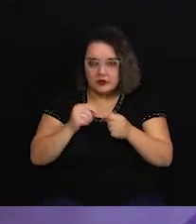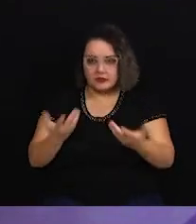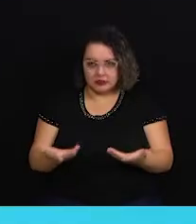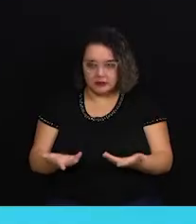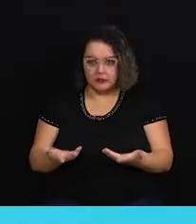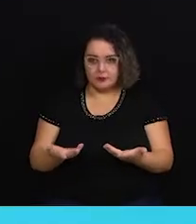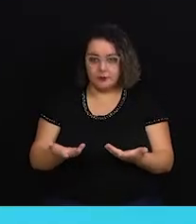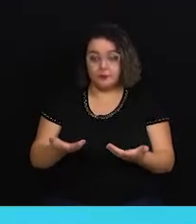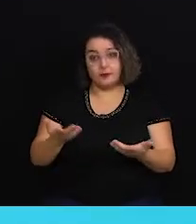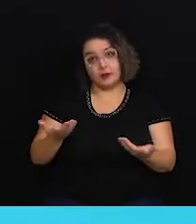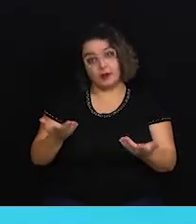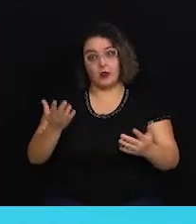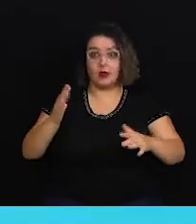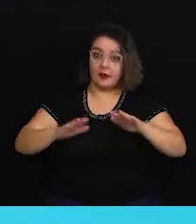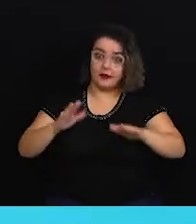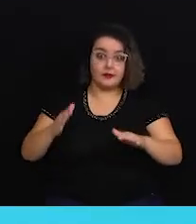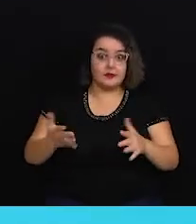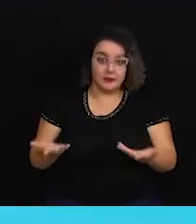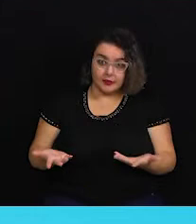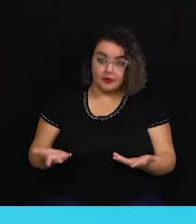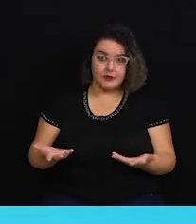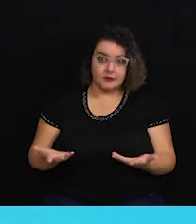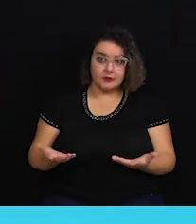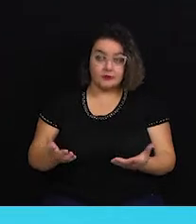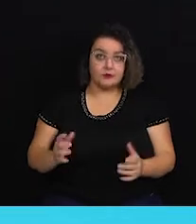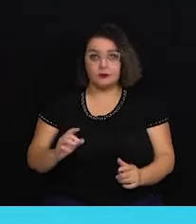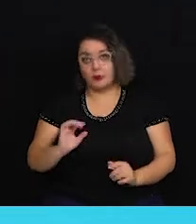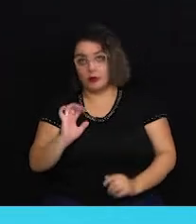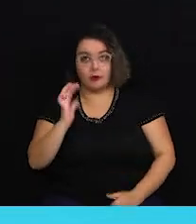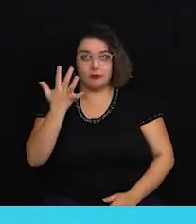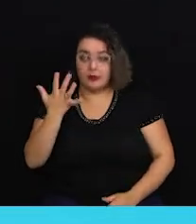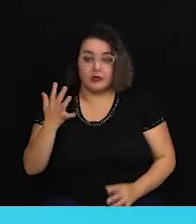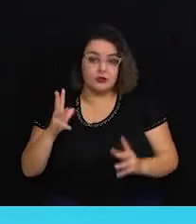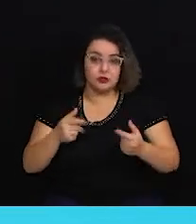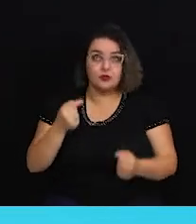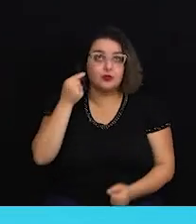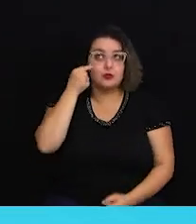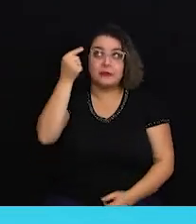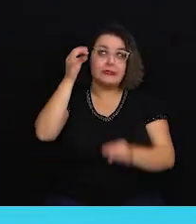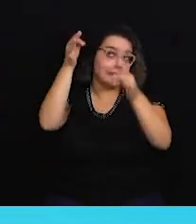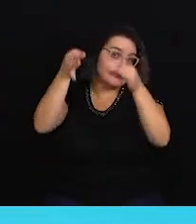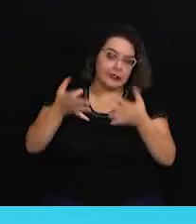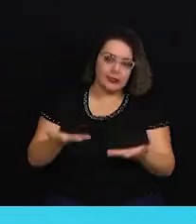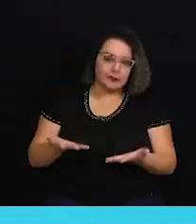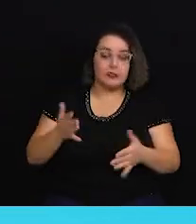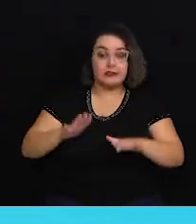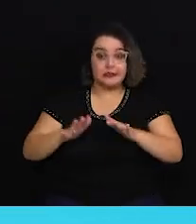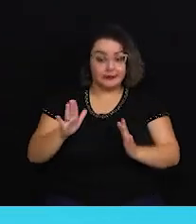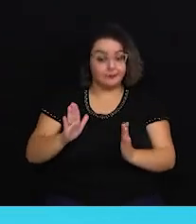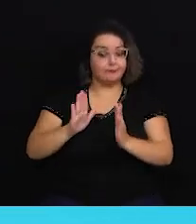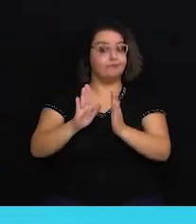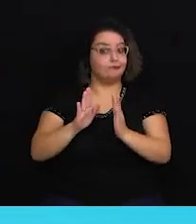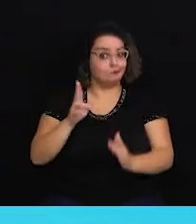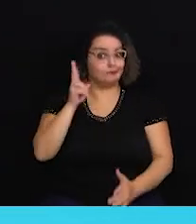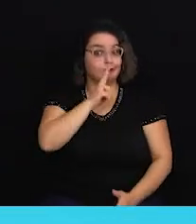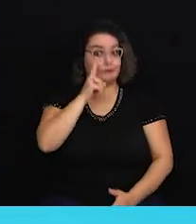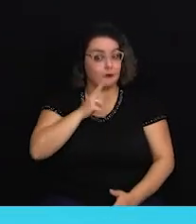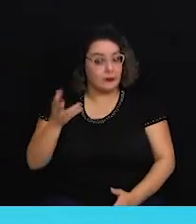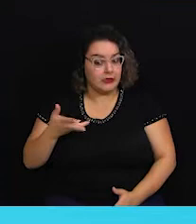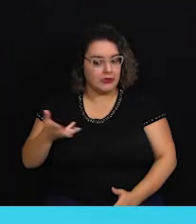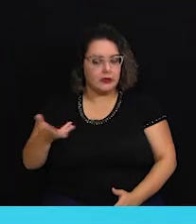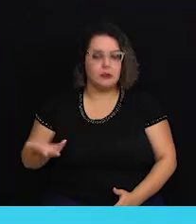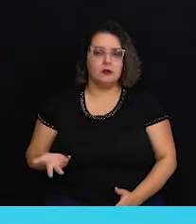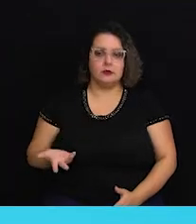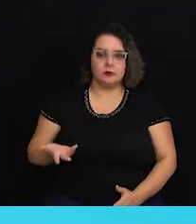ser? Nem sempre tudo na vida acontece nas condições ideais, né? Então, muitas vezes a gente está sujeito a enfrentar situações